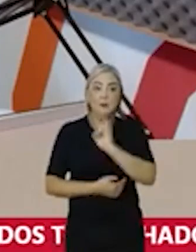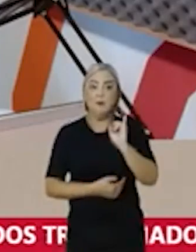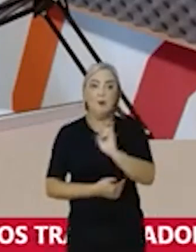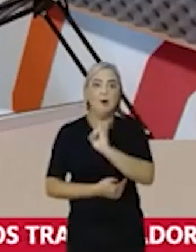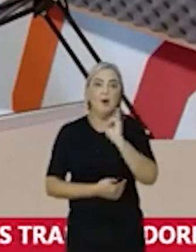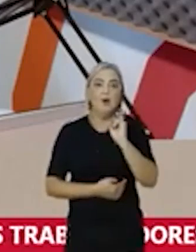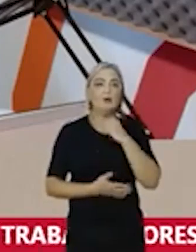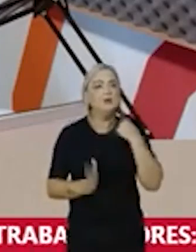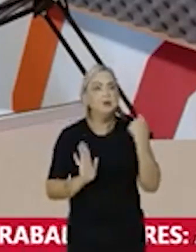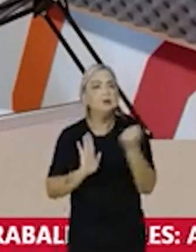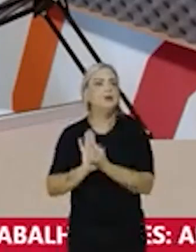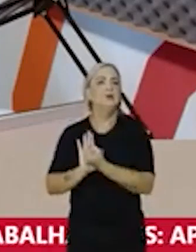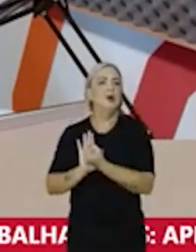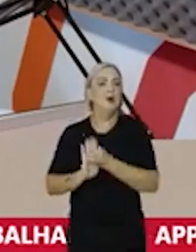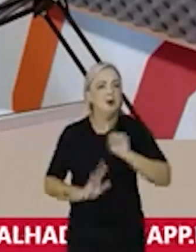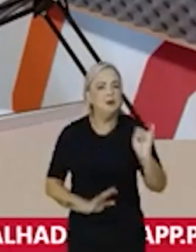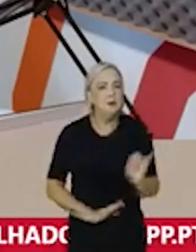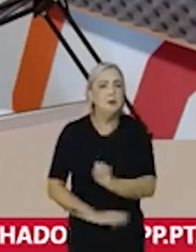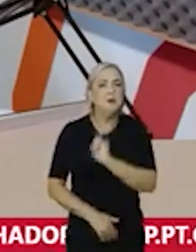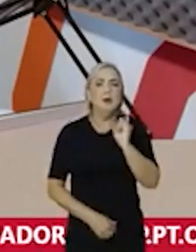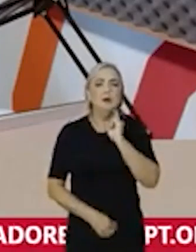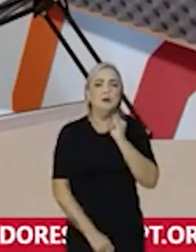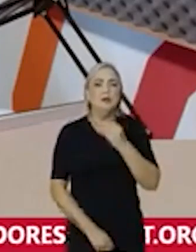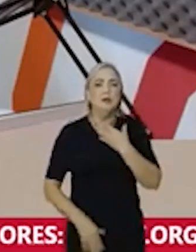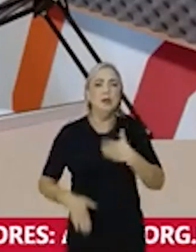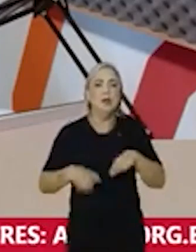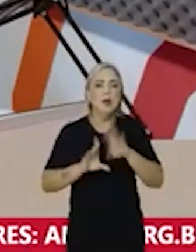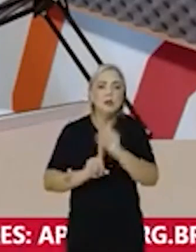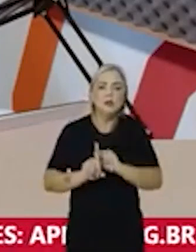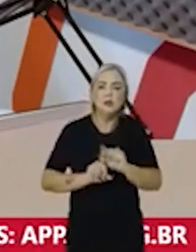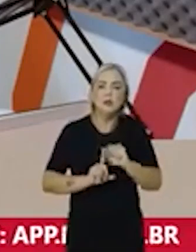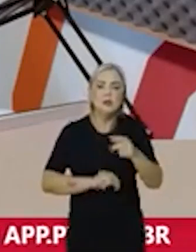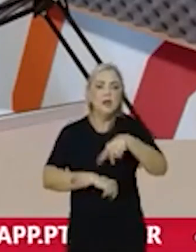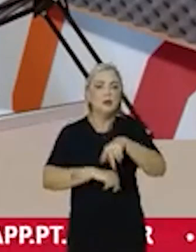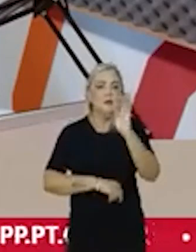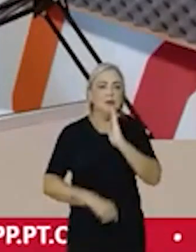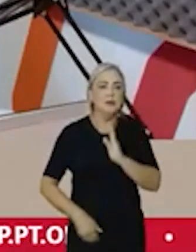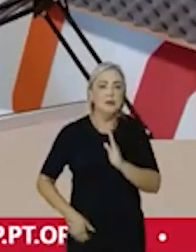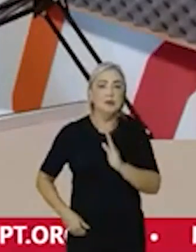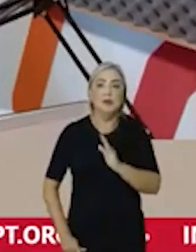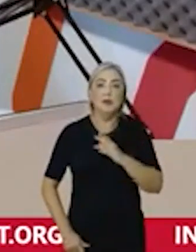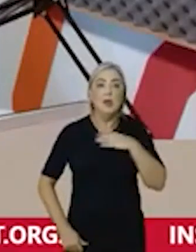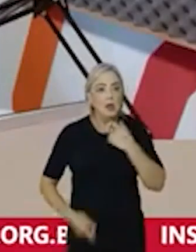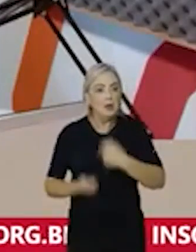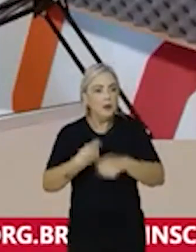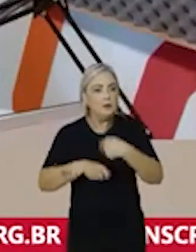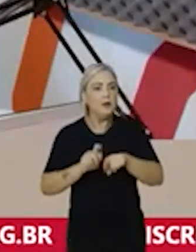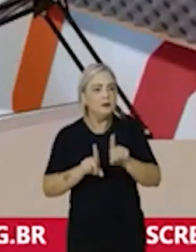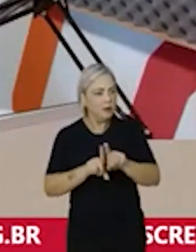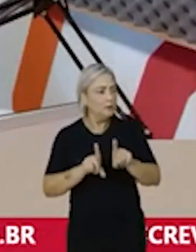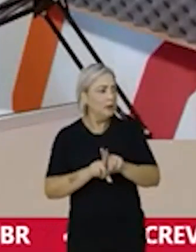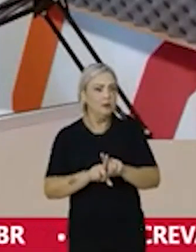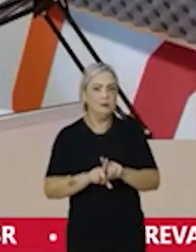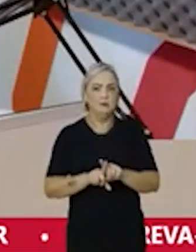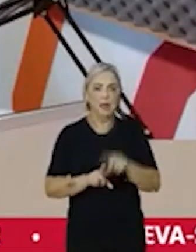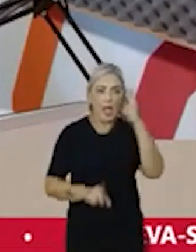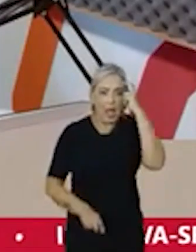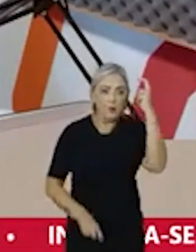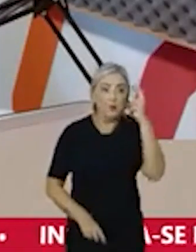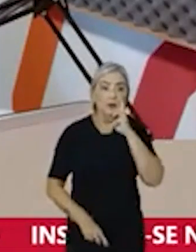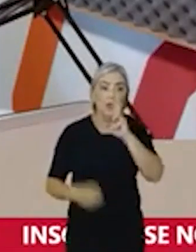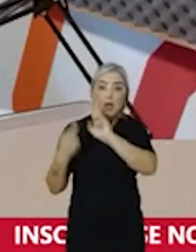importância simbólica, a importância para a coesão social do país e importância econômica também. A cultura